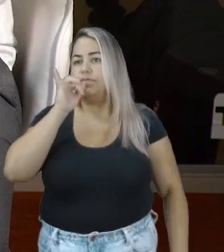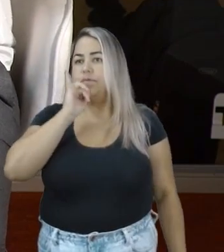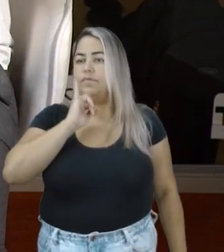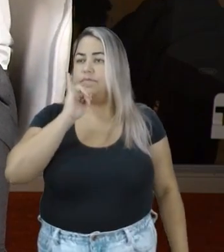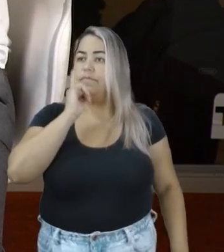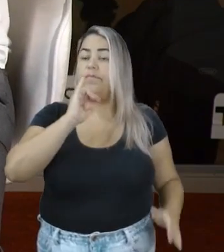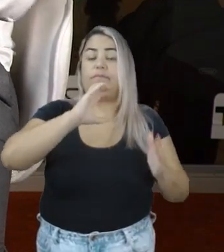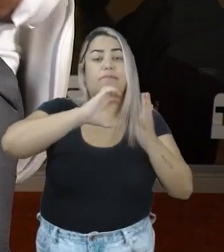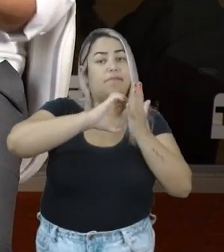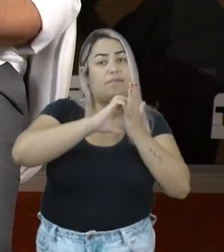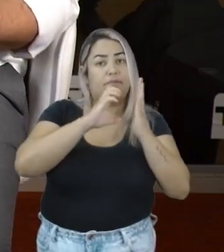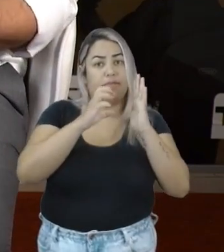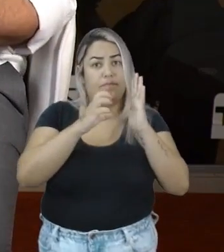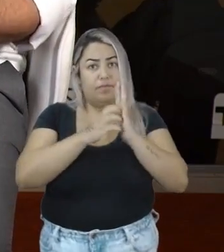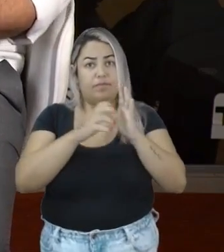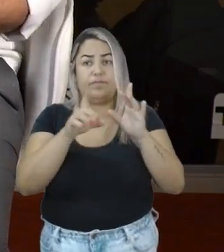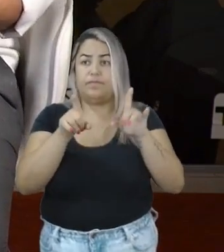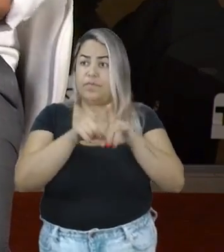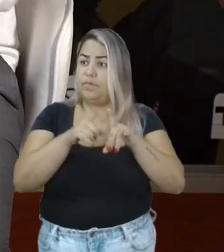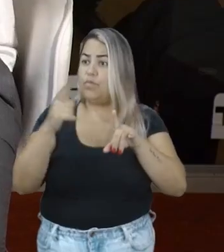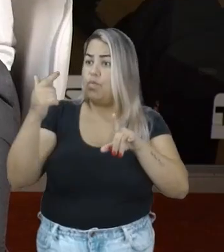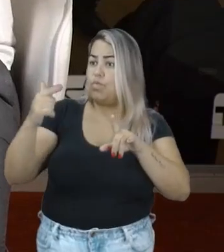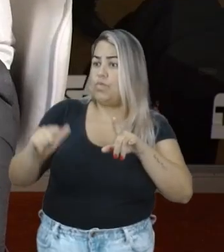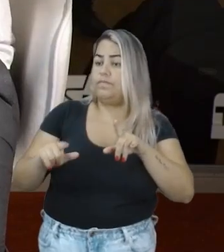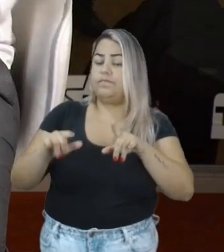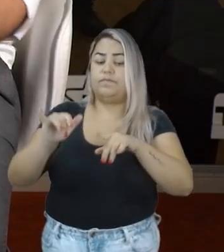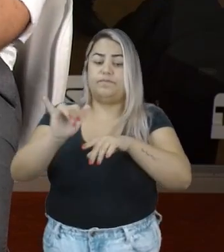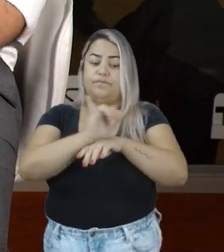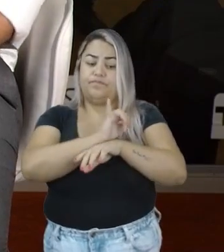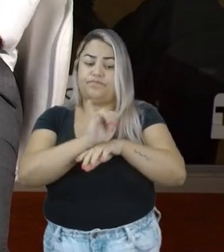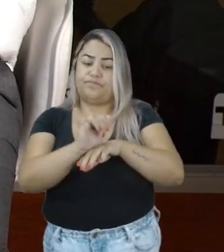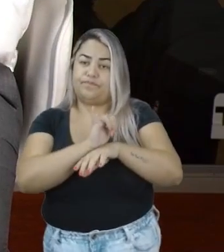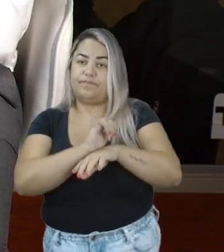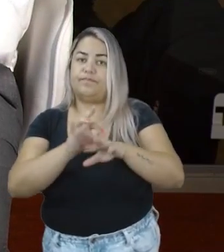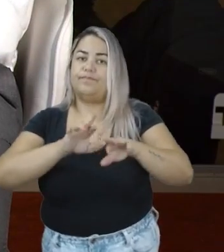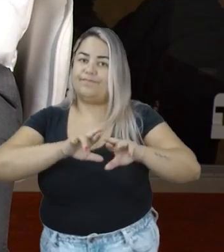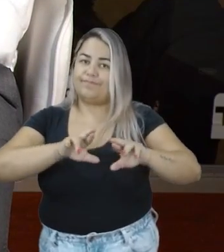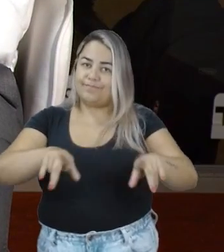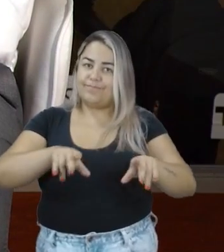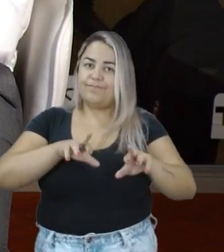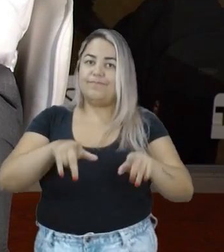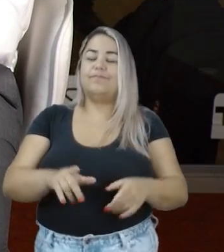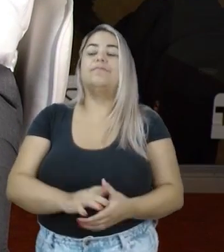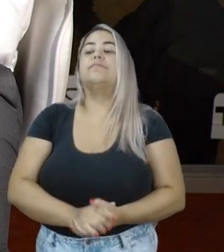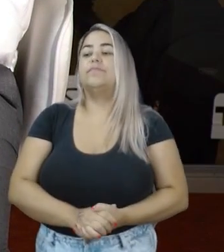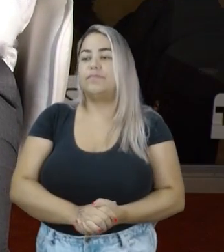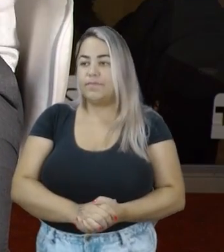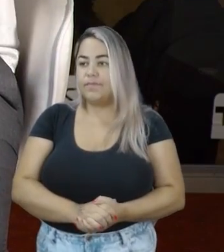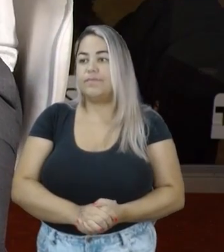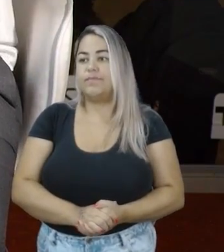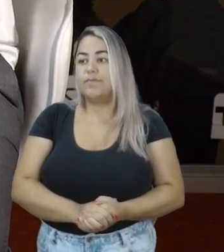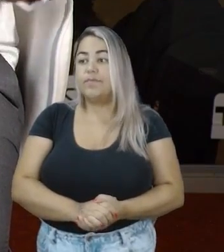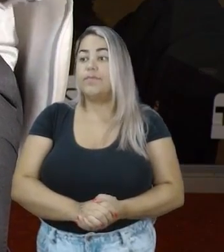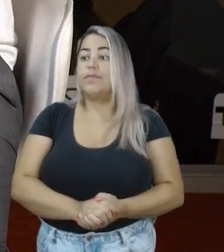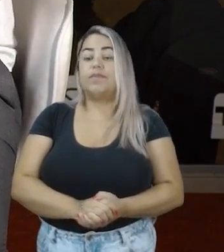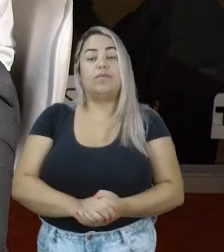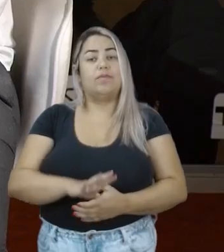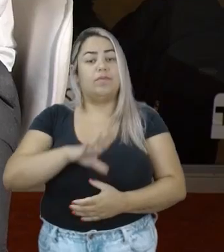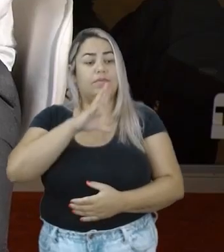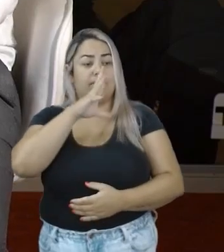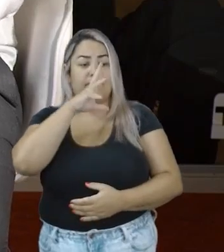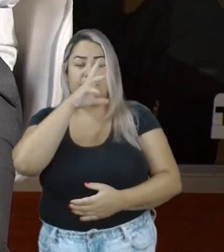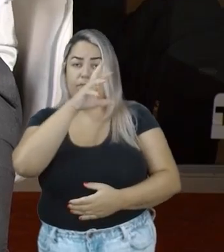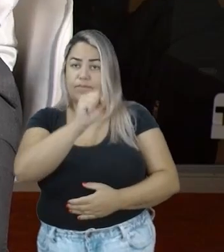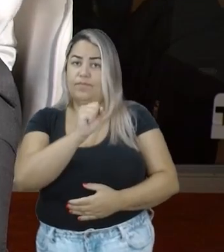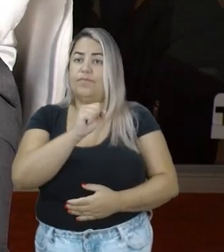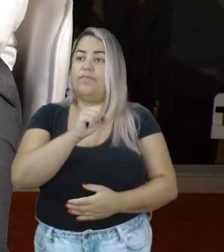candidatura de situação de uma candidatura de oposição. São estratégias diferentes e, claro, que é um momento que fortalece o partido.